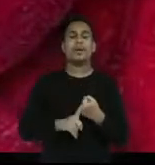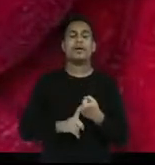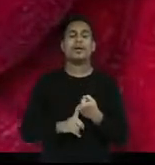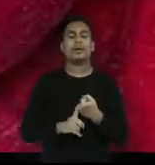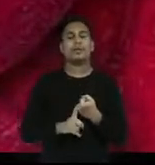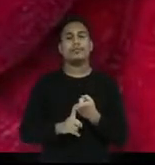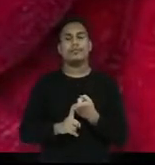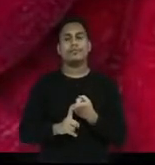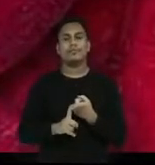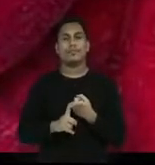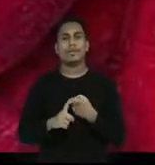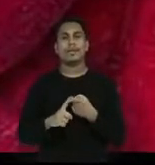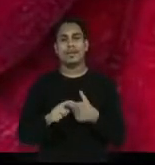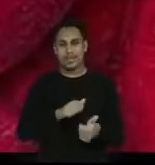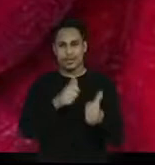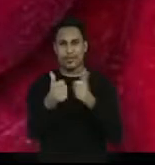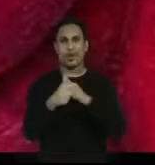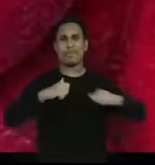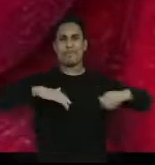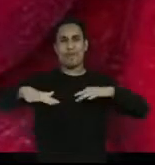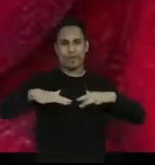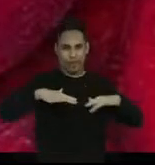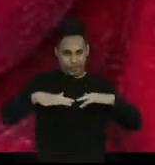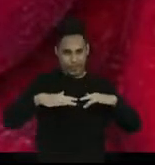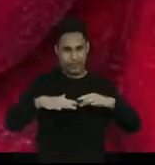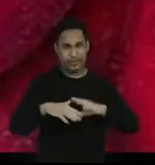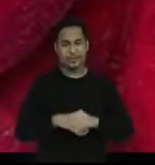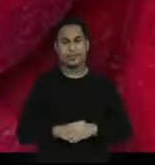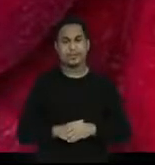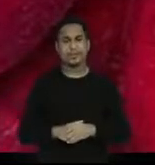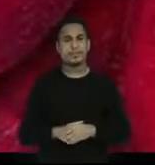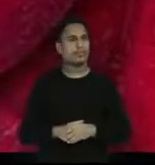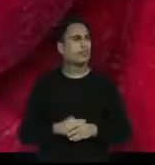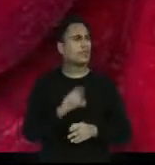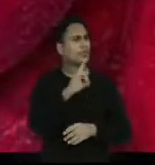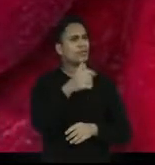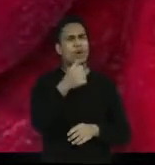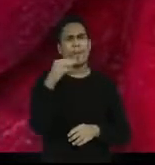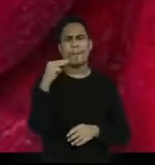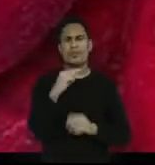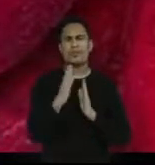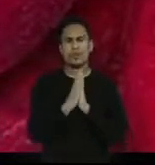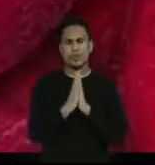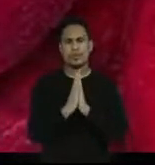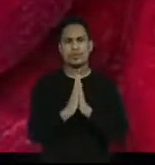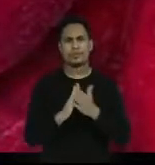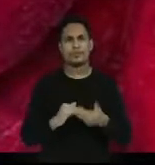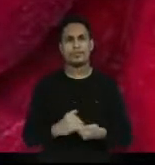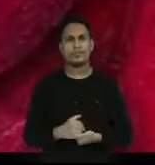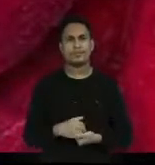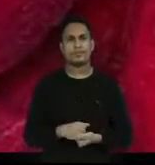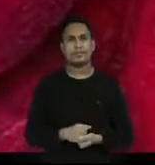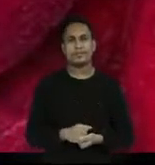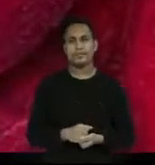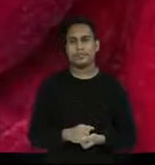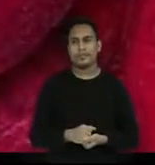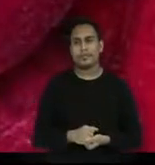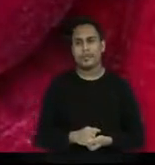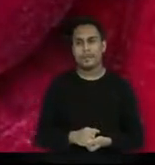esportiva. Minha gente, me deem só um minuto, porque tem um minutinho.